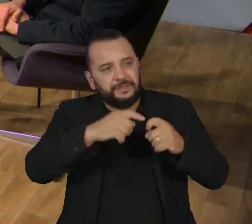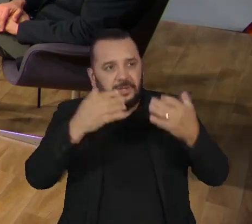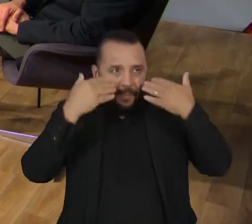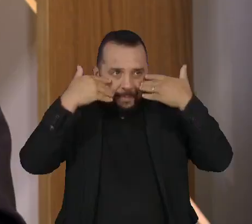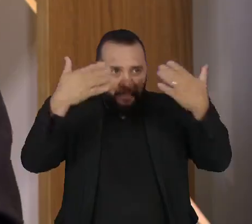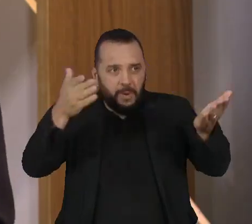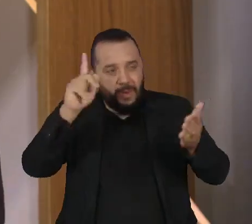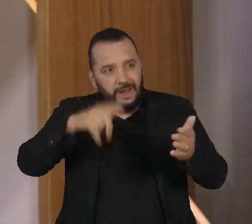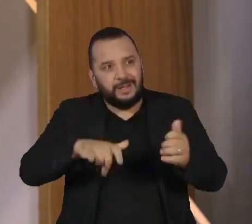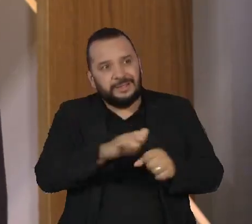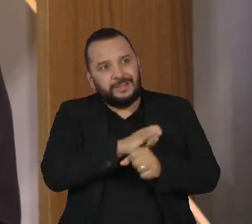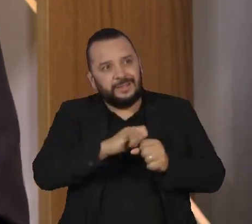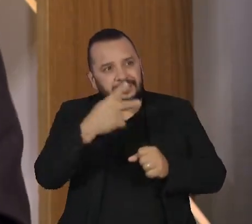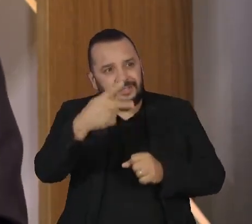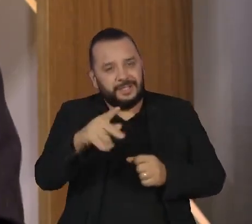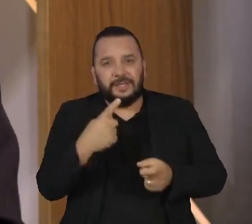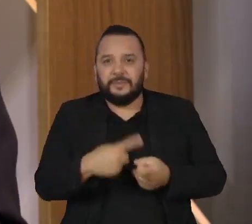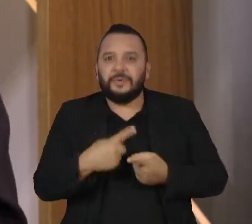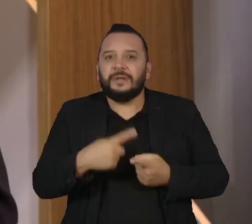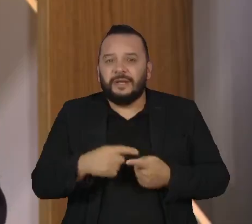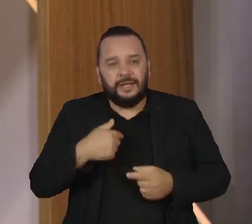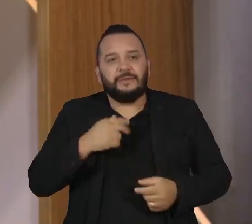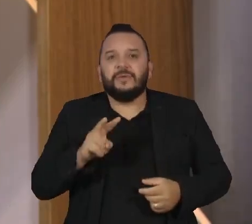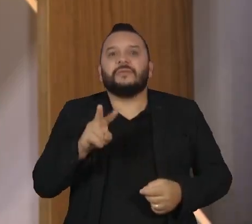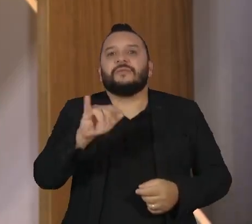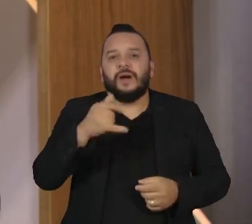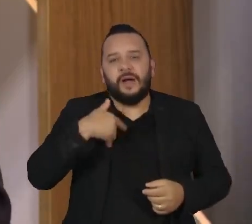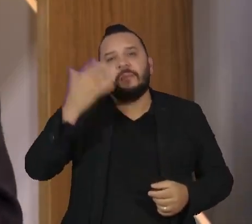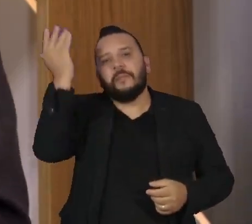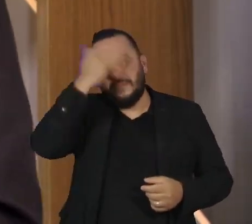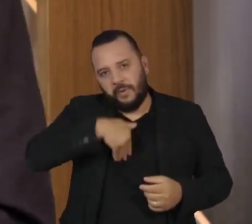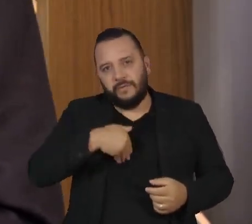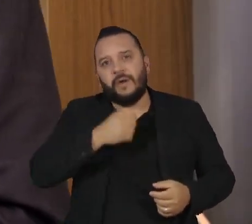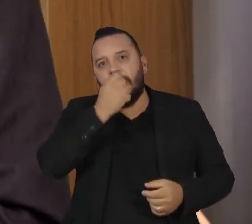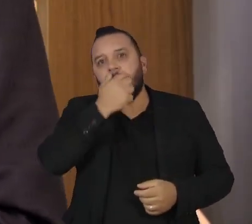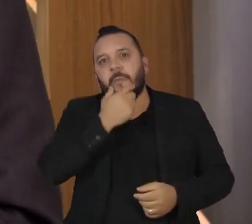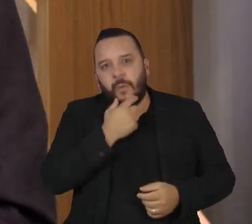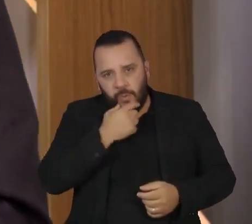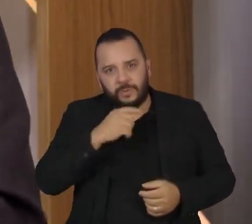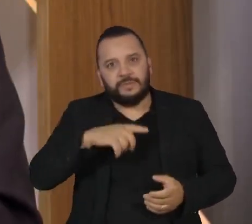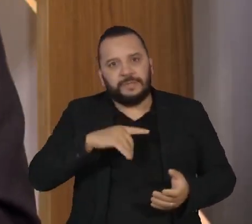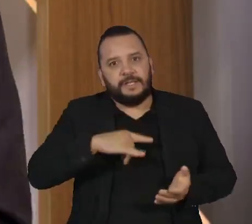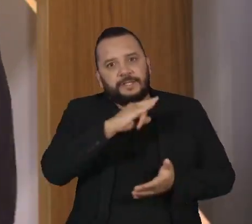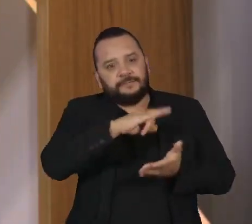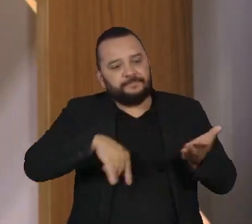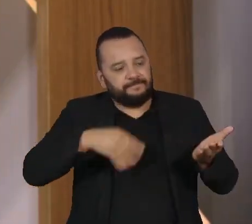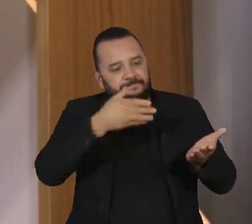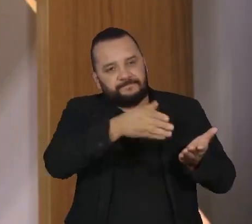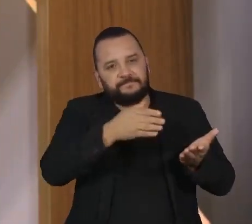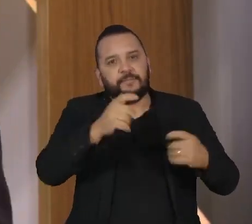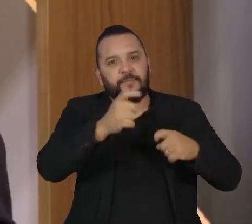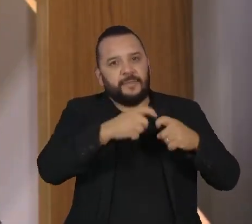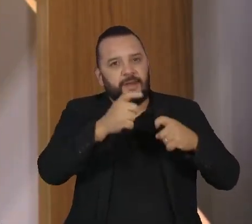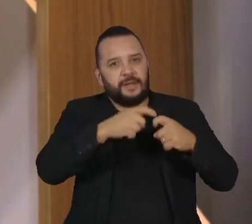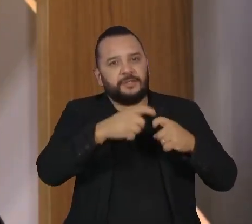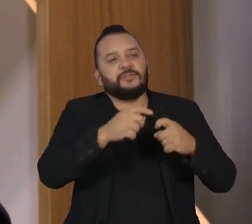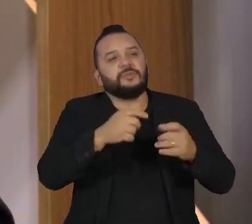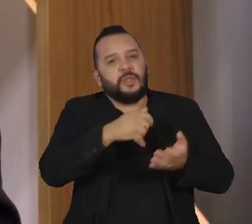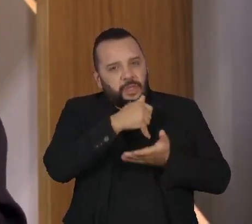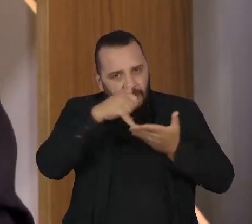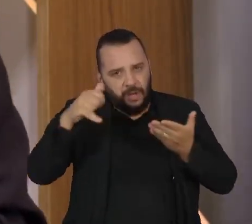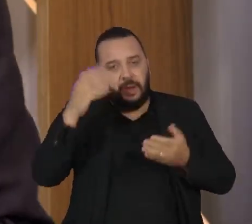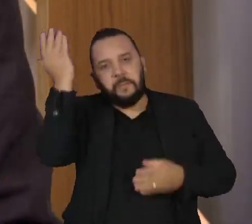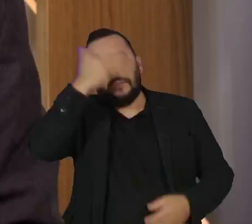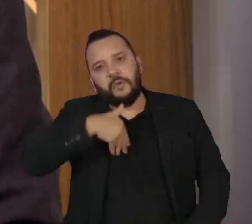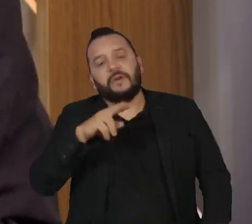passou a campanha toda dizendo que faria algo no final. Nem escondeu. E é difícil de medir o efeito disso e